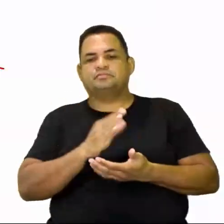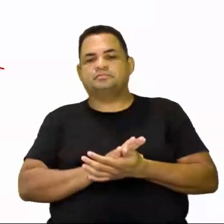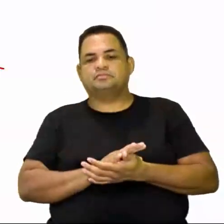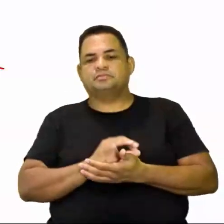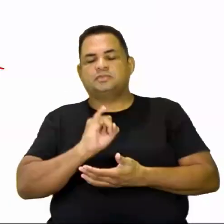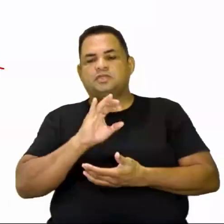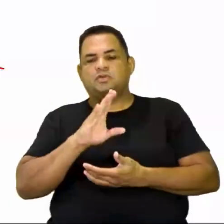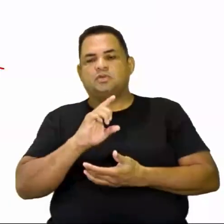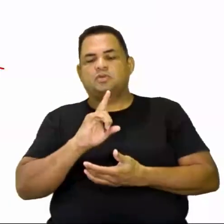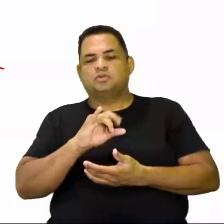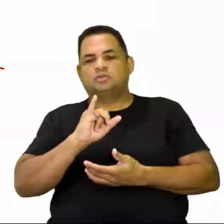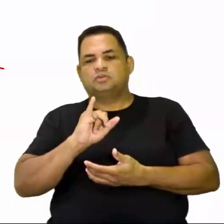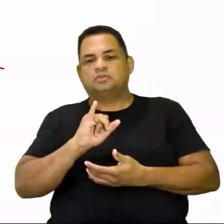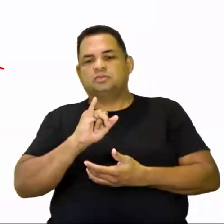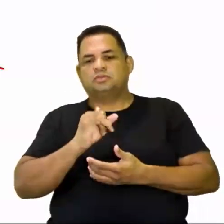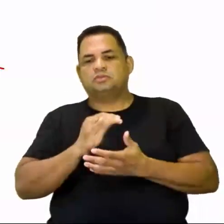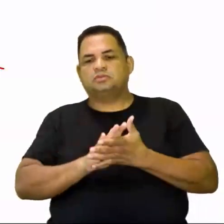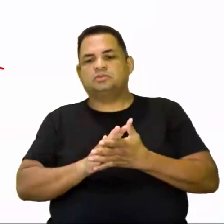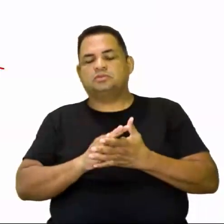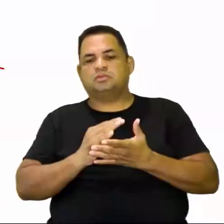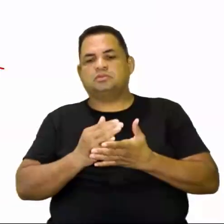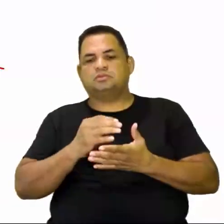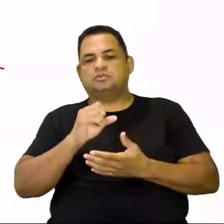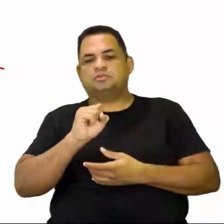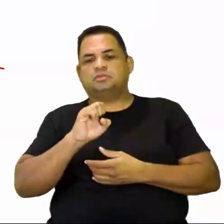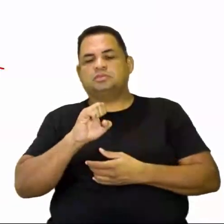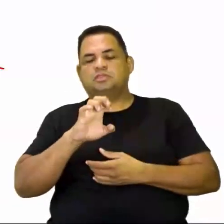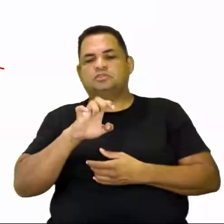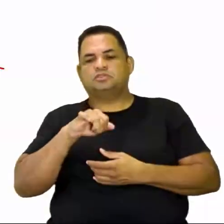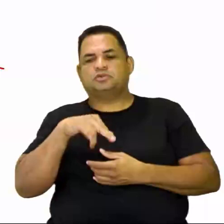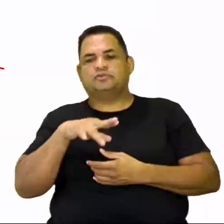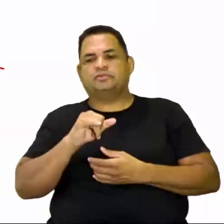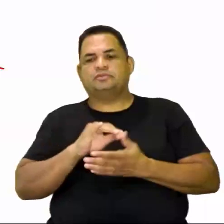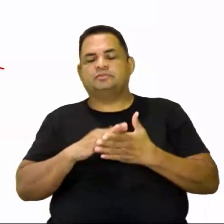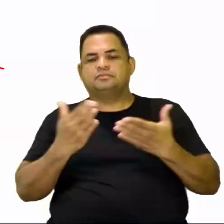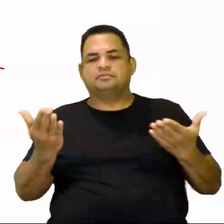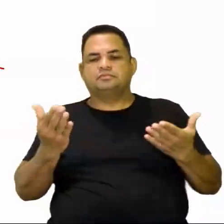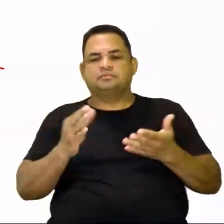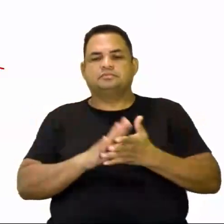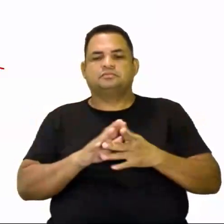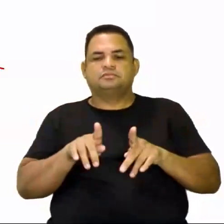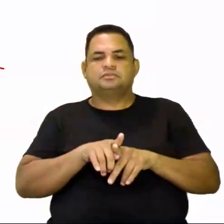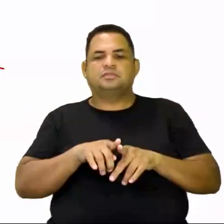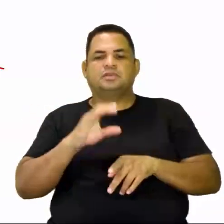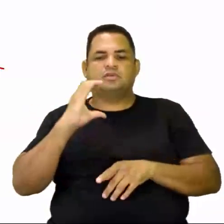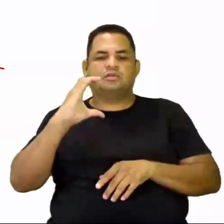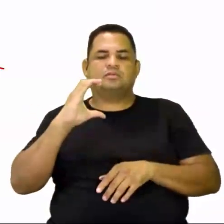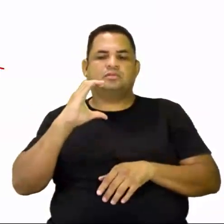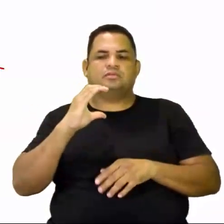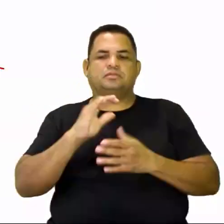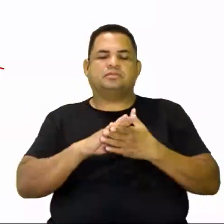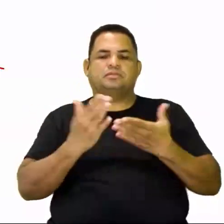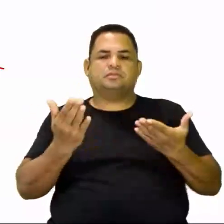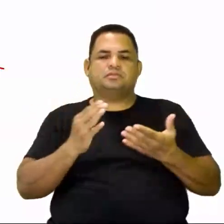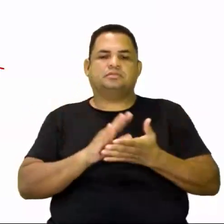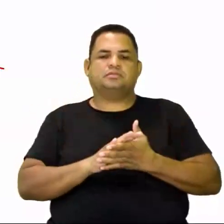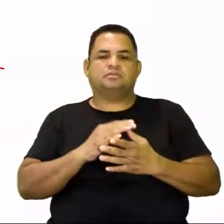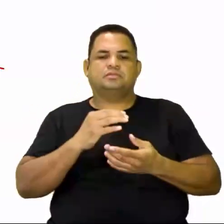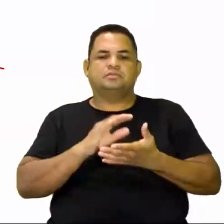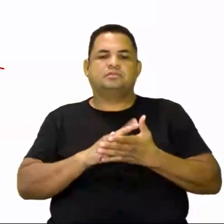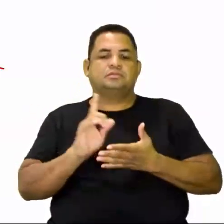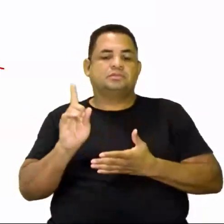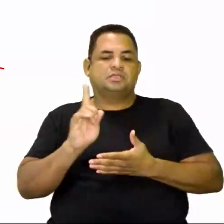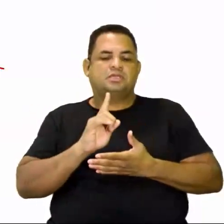o iodo mais reativo do que o enxofre e, consequentemente, o carbono. Portanto, o carbono é um